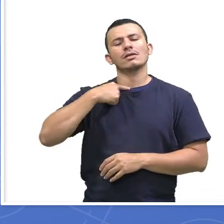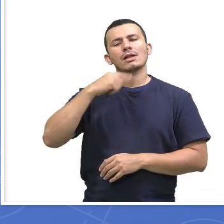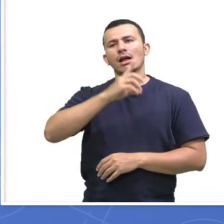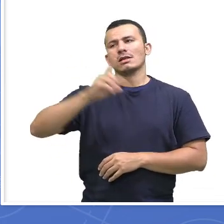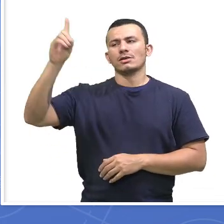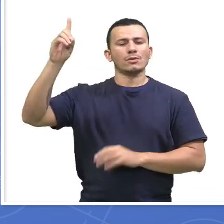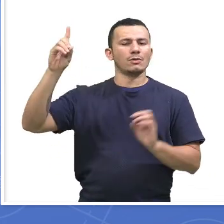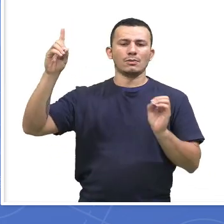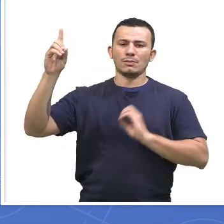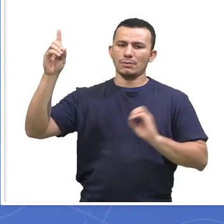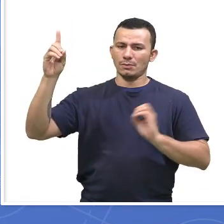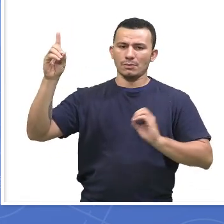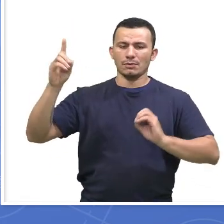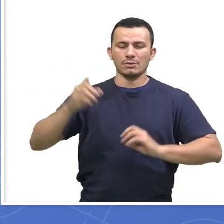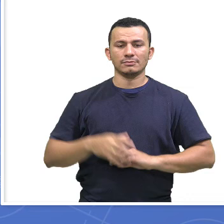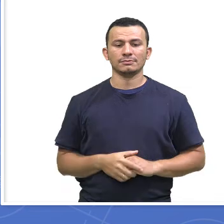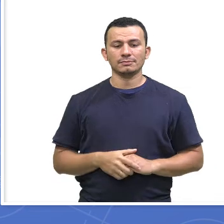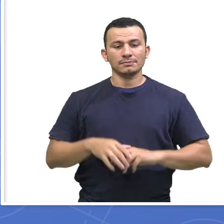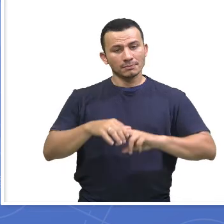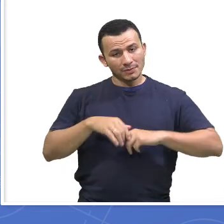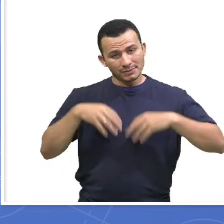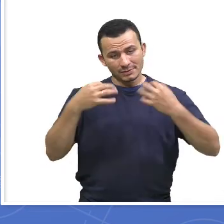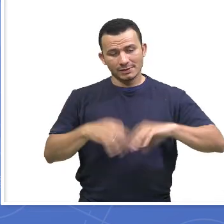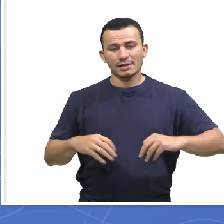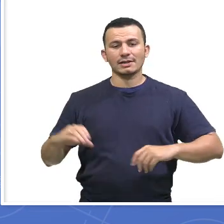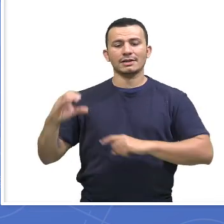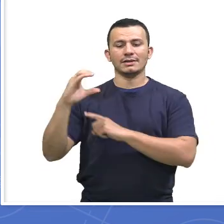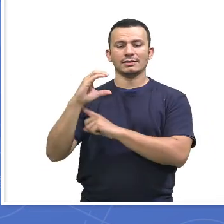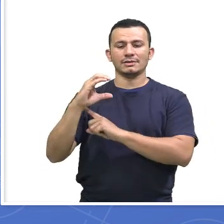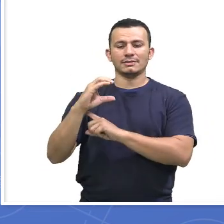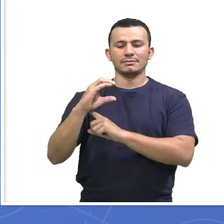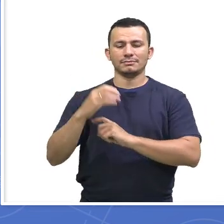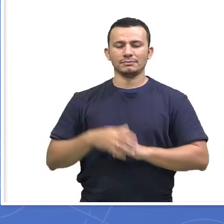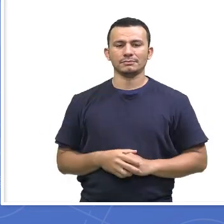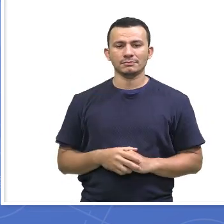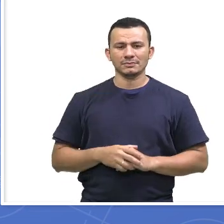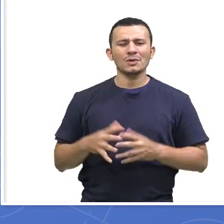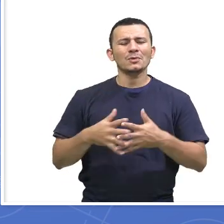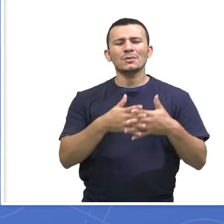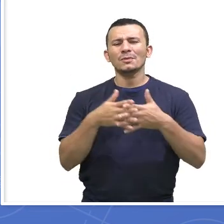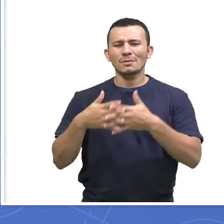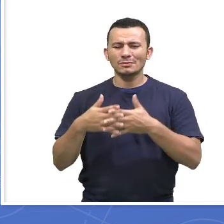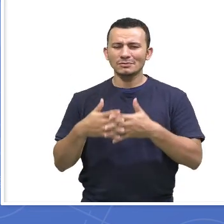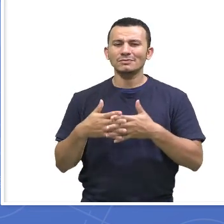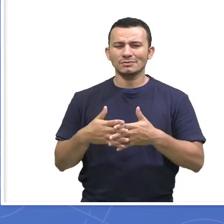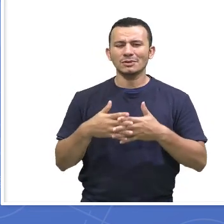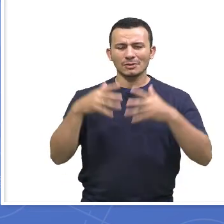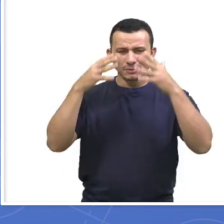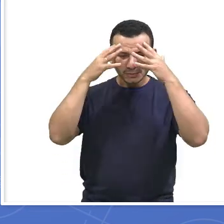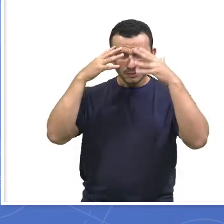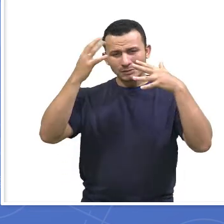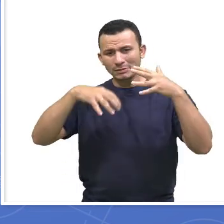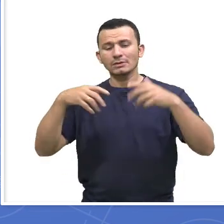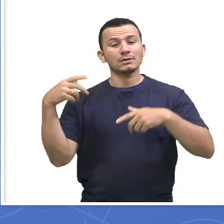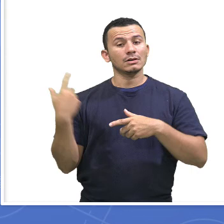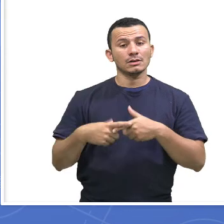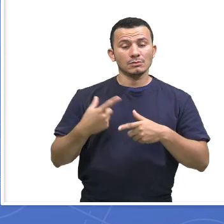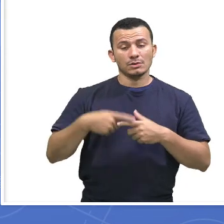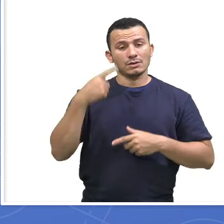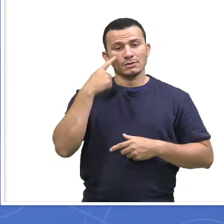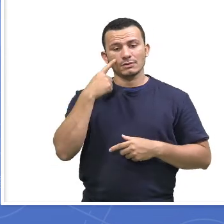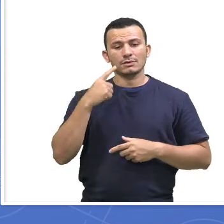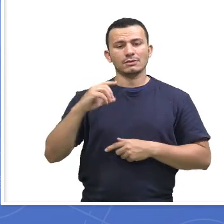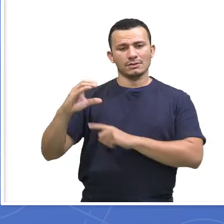essa aqui é a resposta certa. Ela confunde, né? Confunde a cabeça da gente, porque aqui está